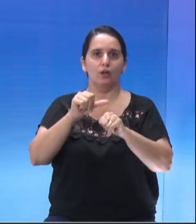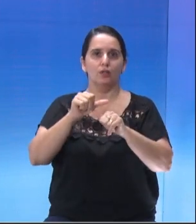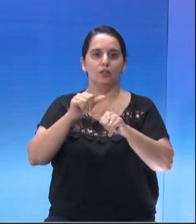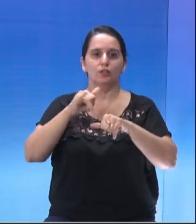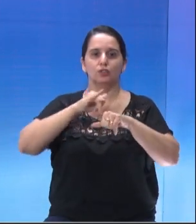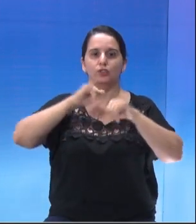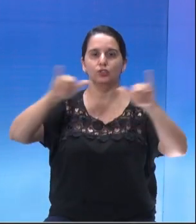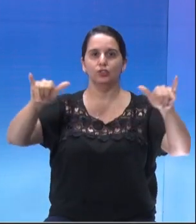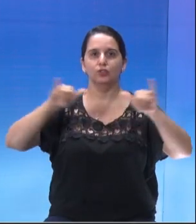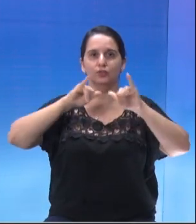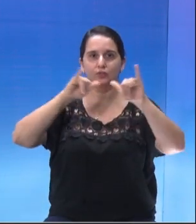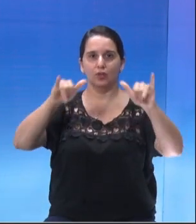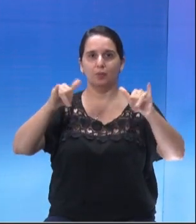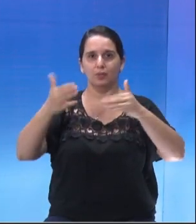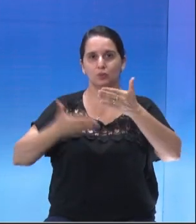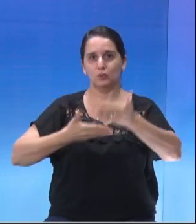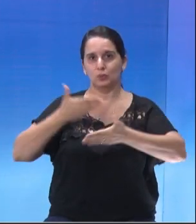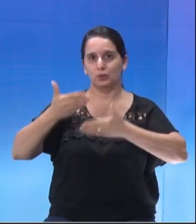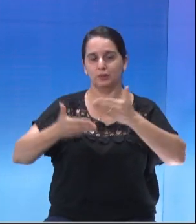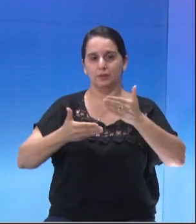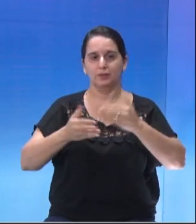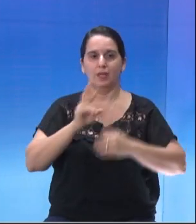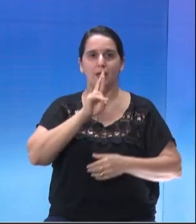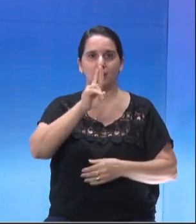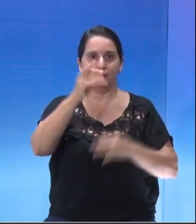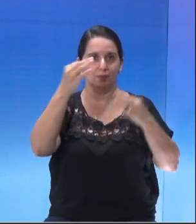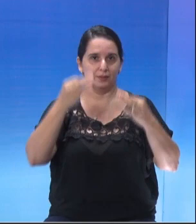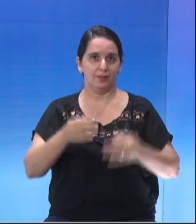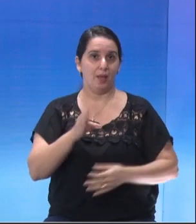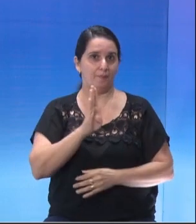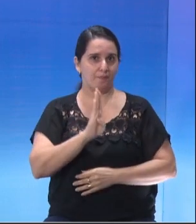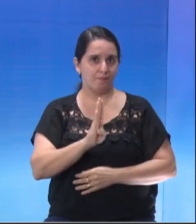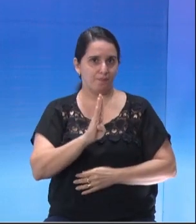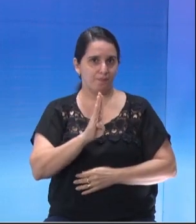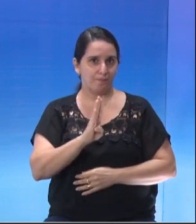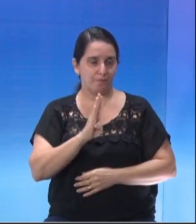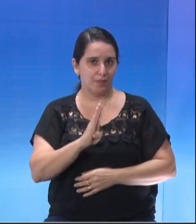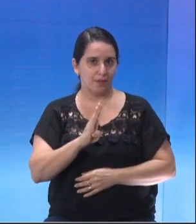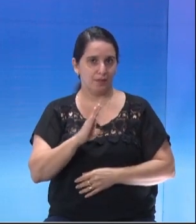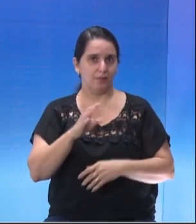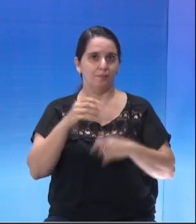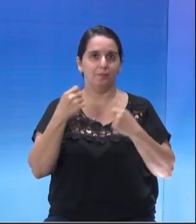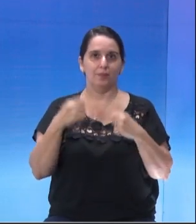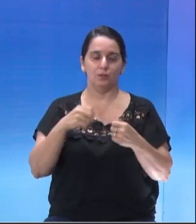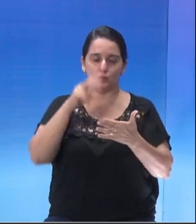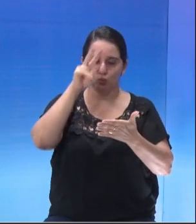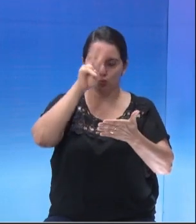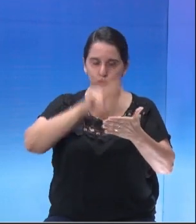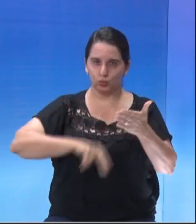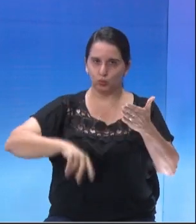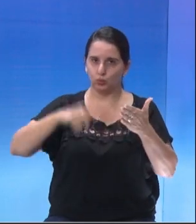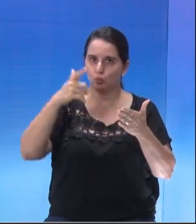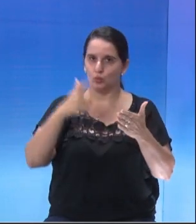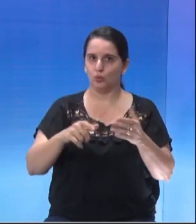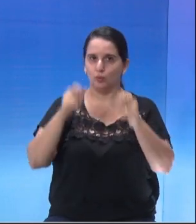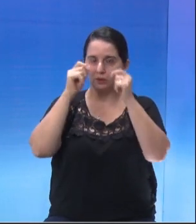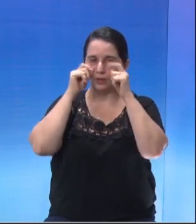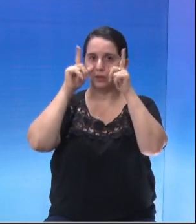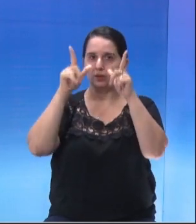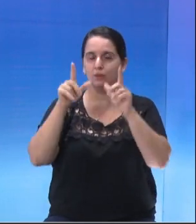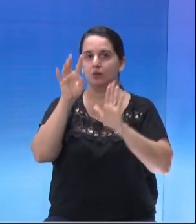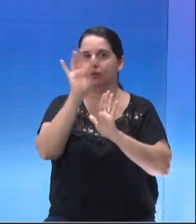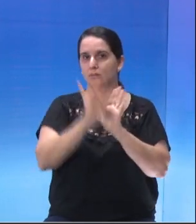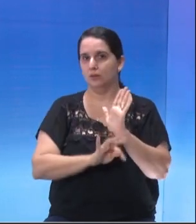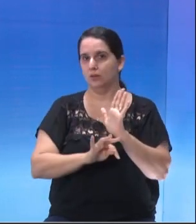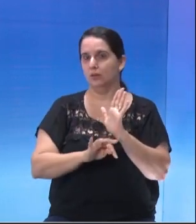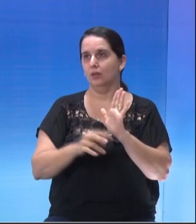a letra B aí que está correta. Vocês viram que eu tive que me atentar ao texto? Eu não posso tirar a resposta da minha